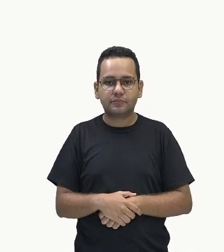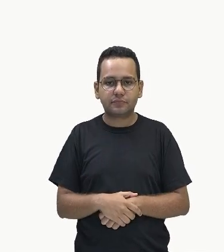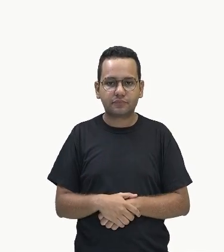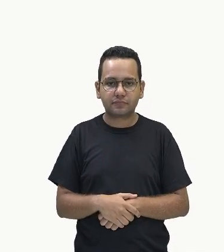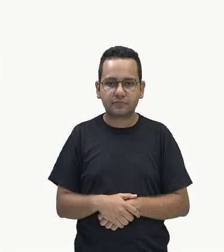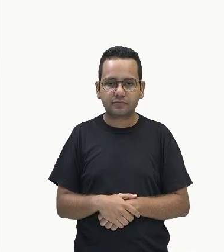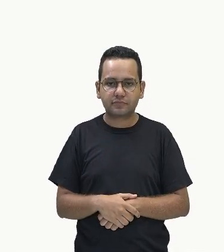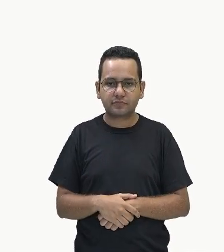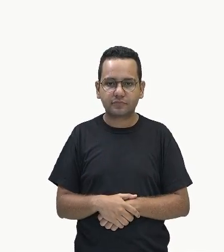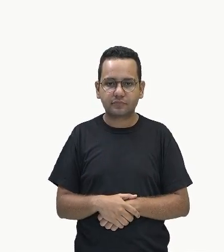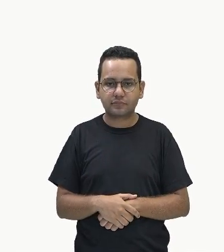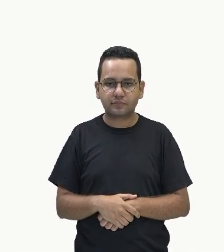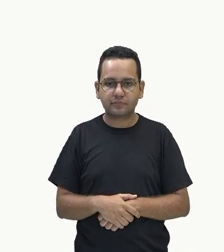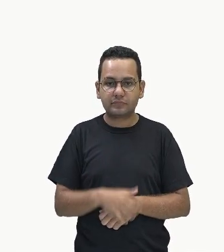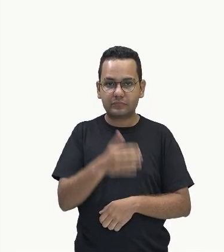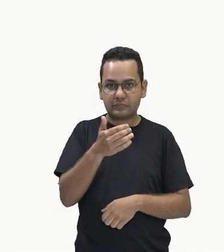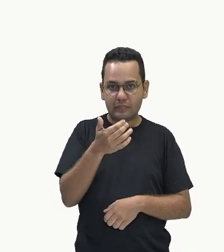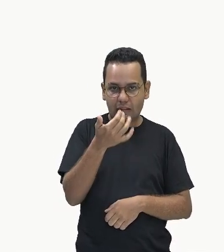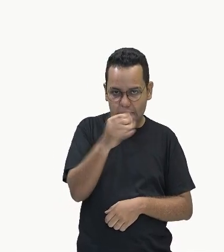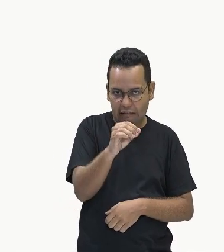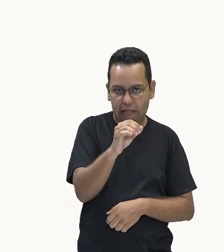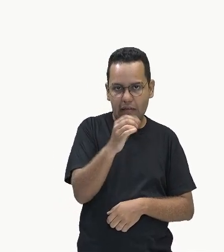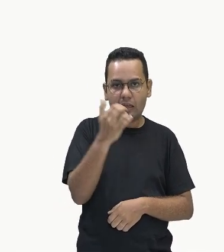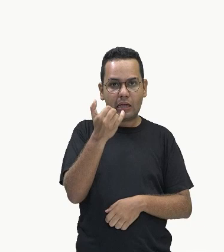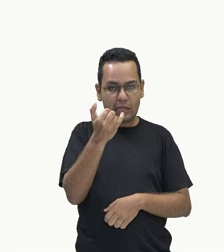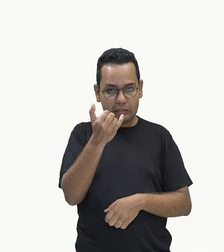10 canetas com defeitos.